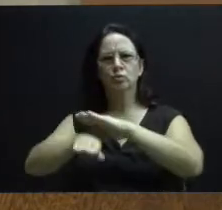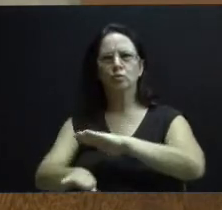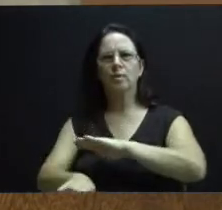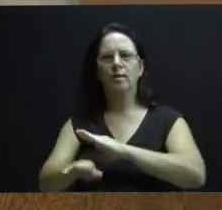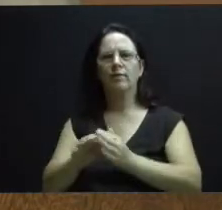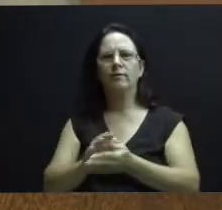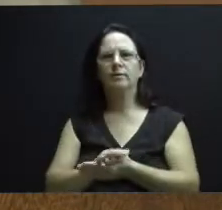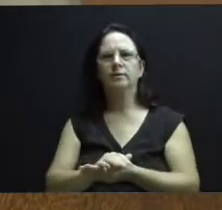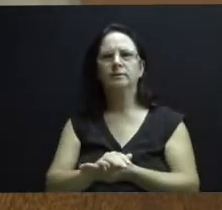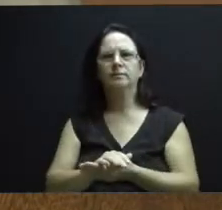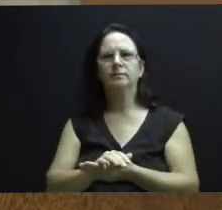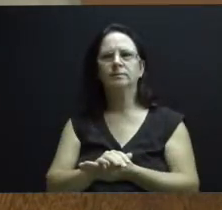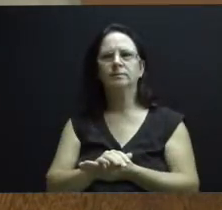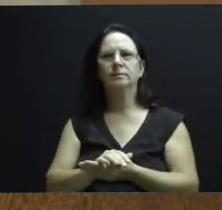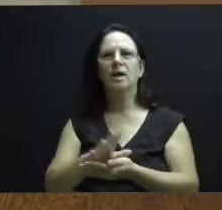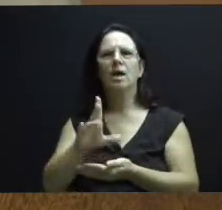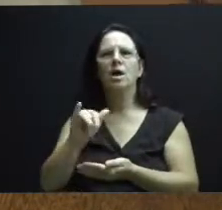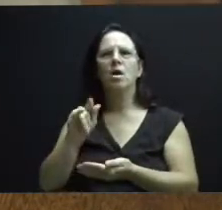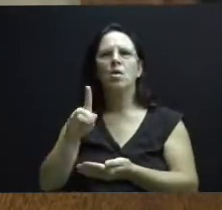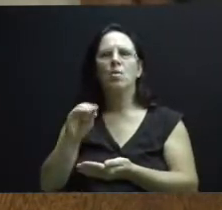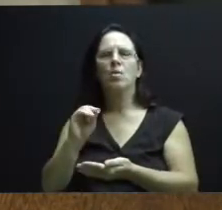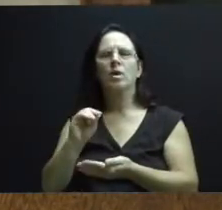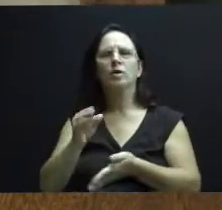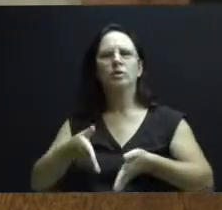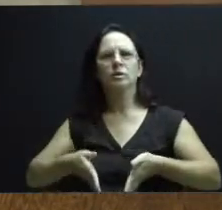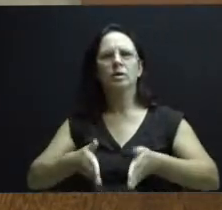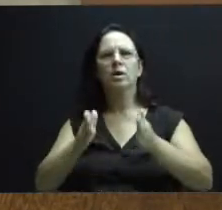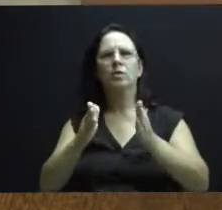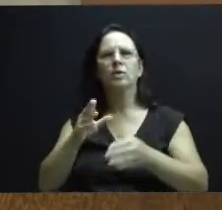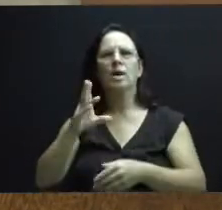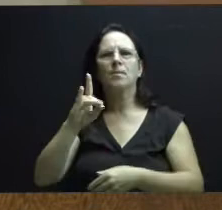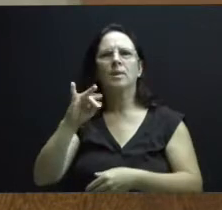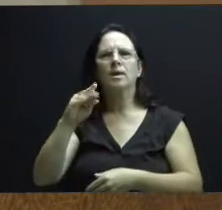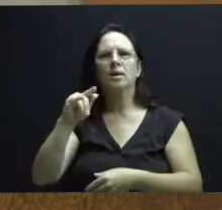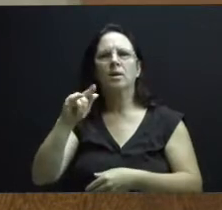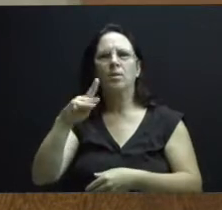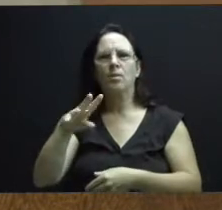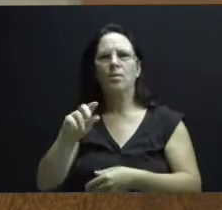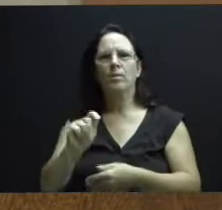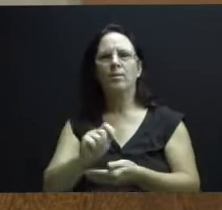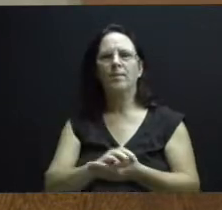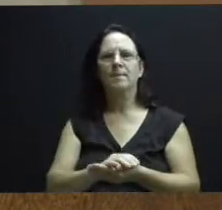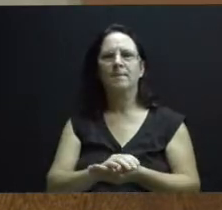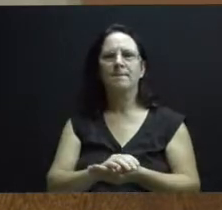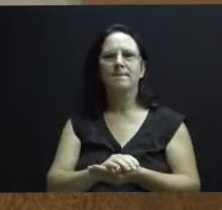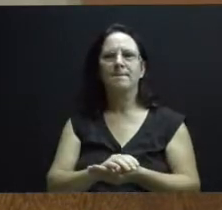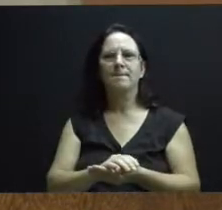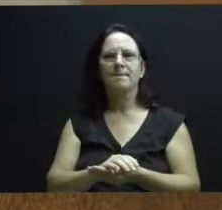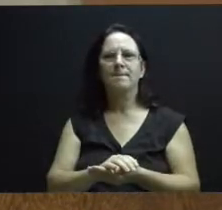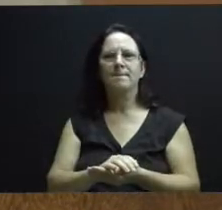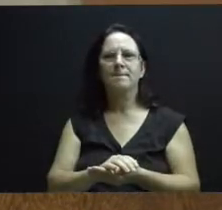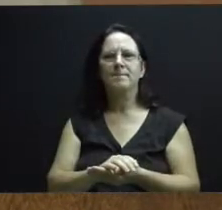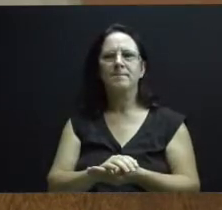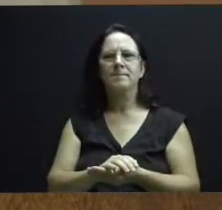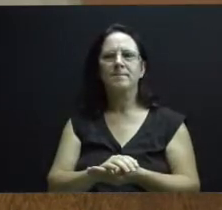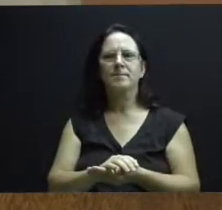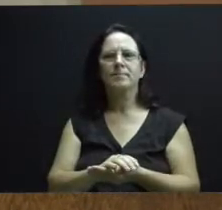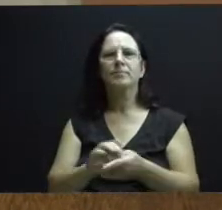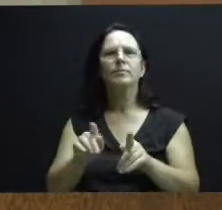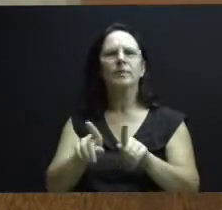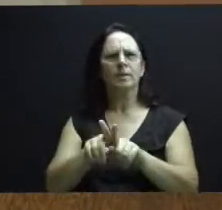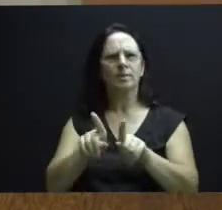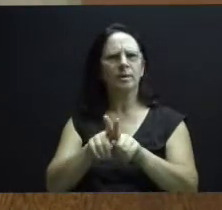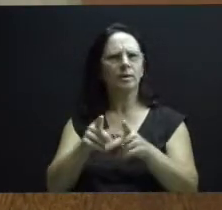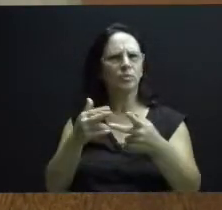o aquático do canal da peça agora além dos r r reparava estando os